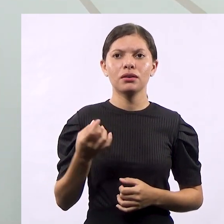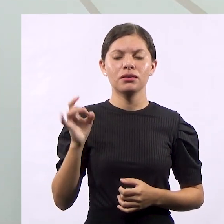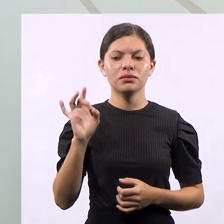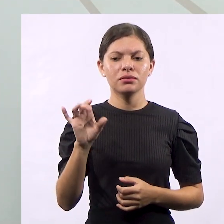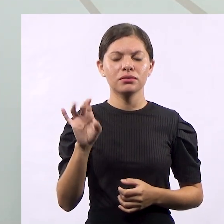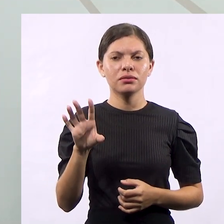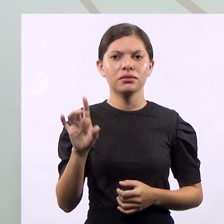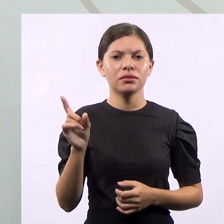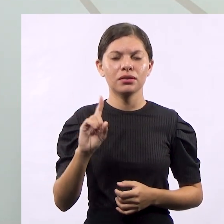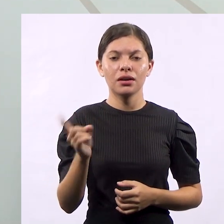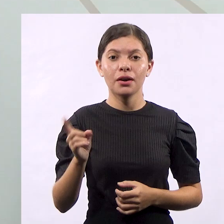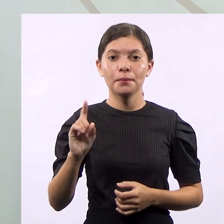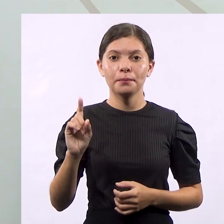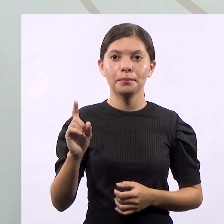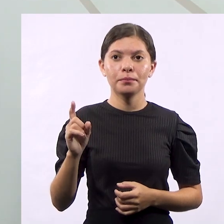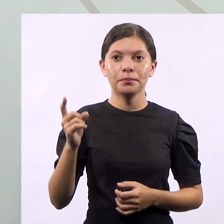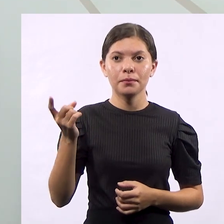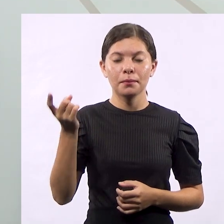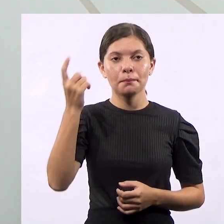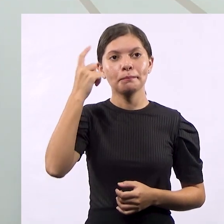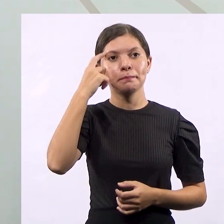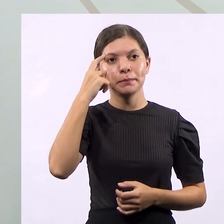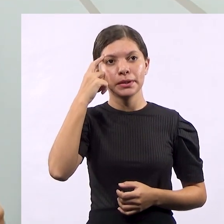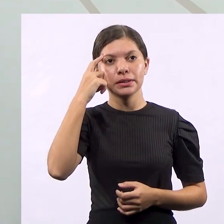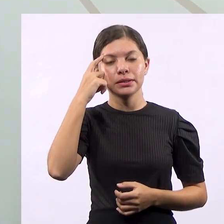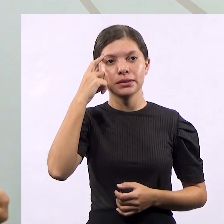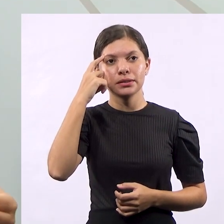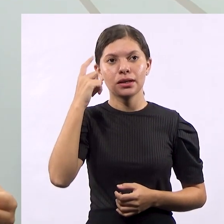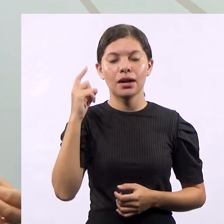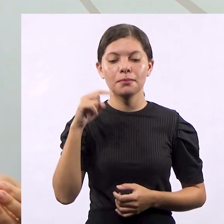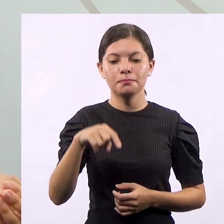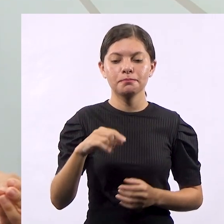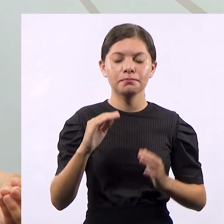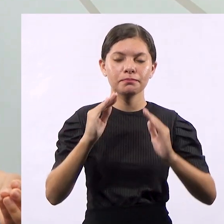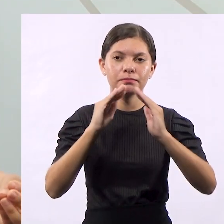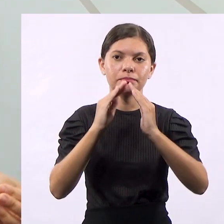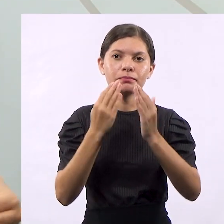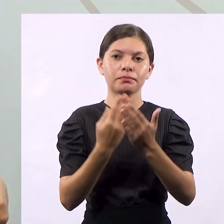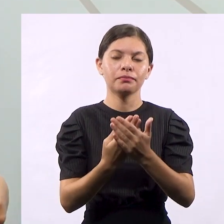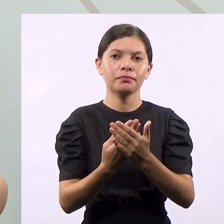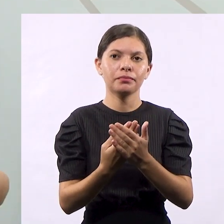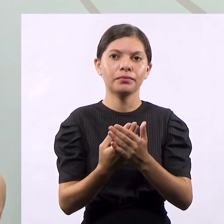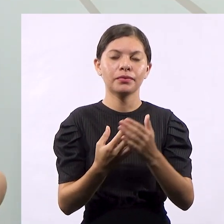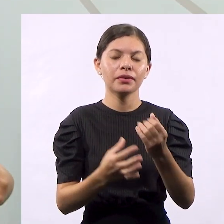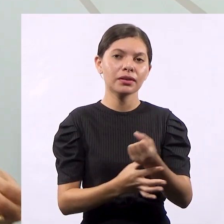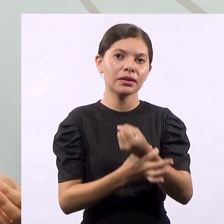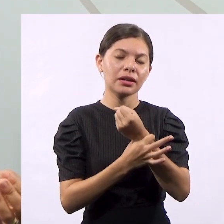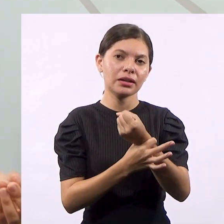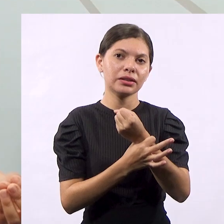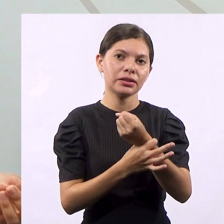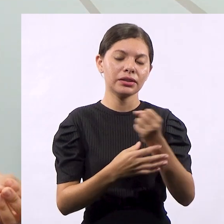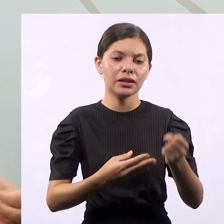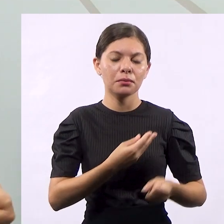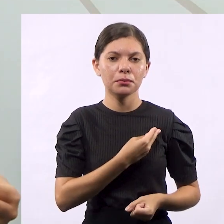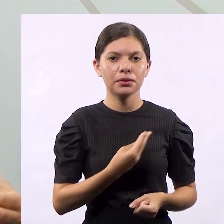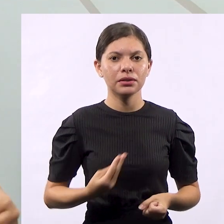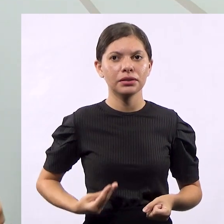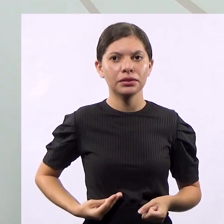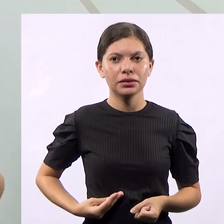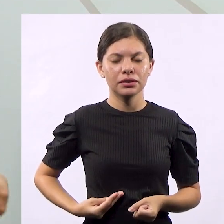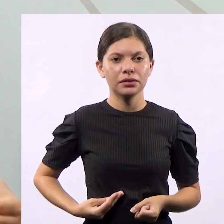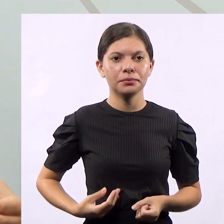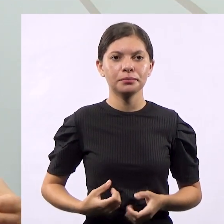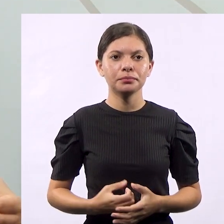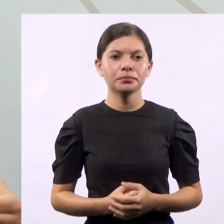é algo que tem que ser pensado, provocado e sistematizado pela escola. E isso é a garantia das políticas